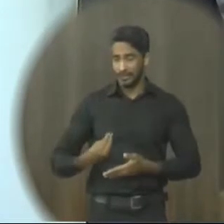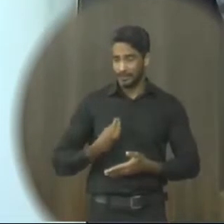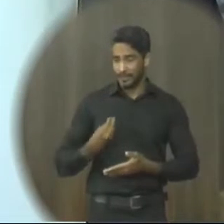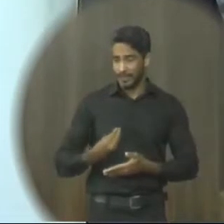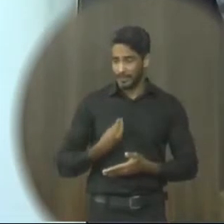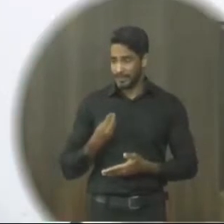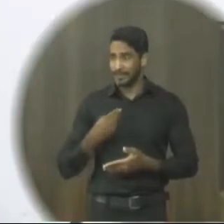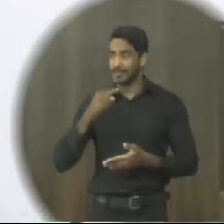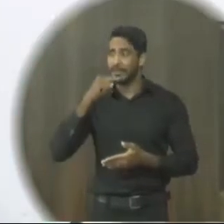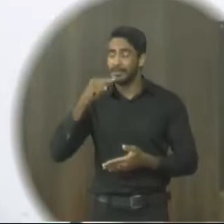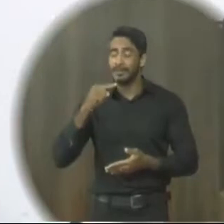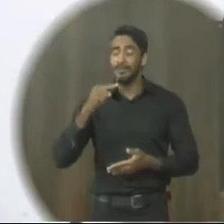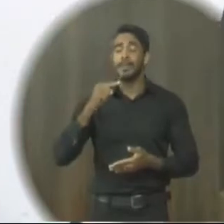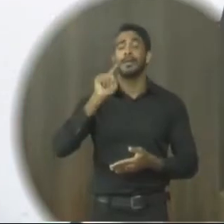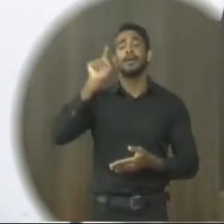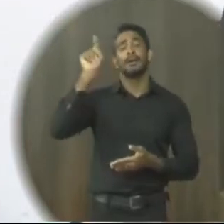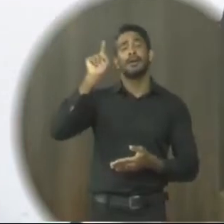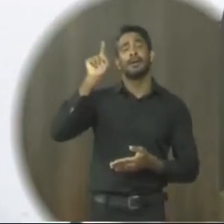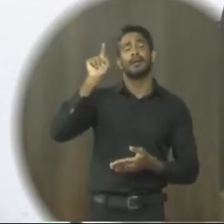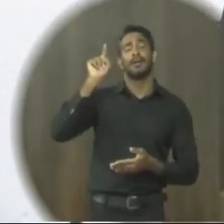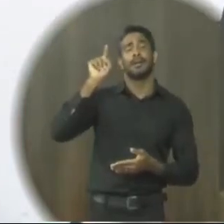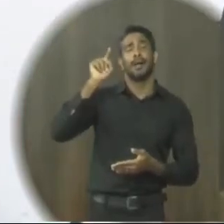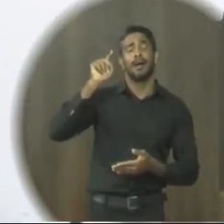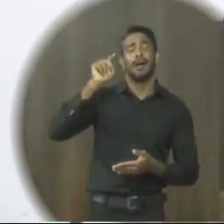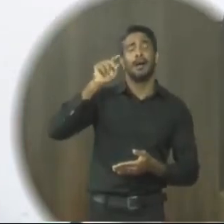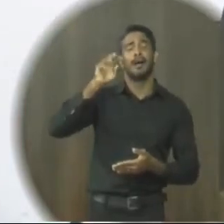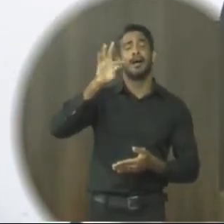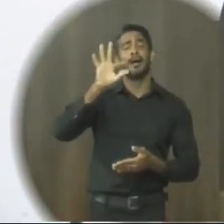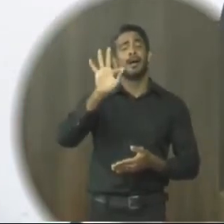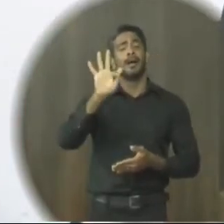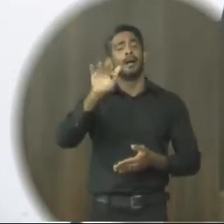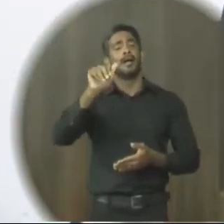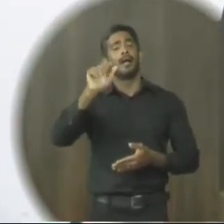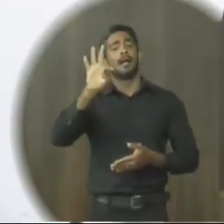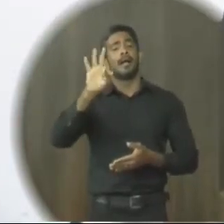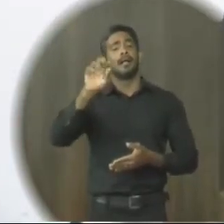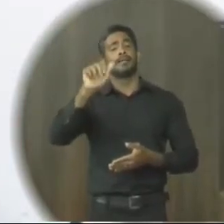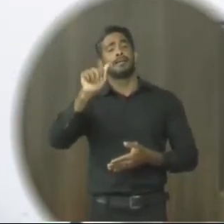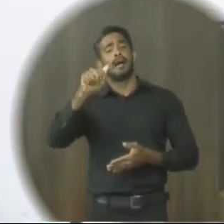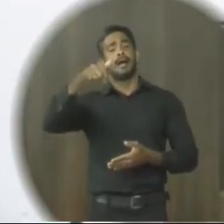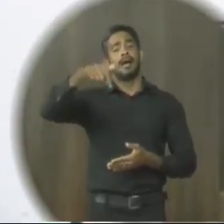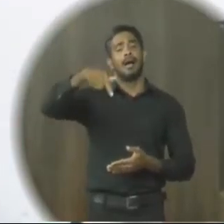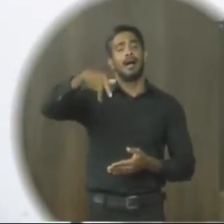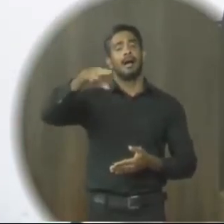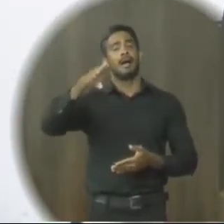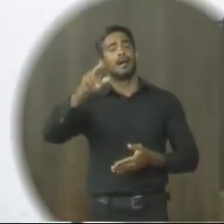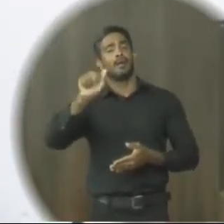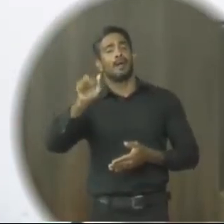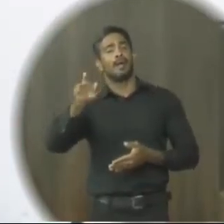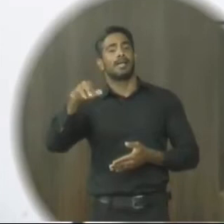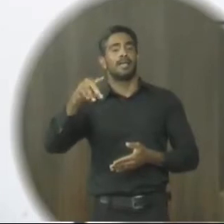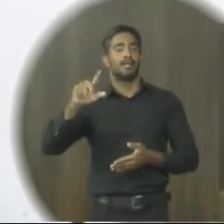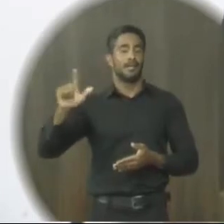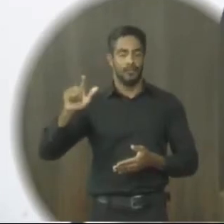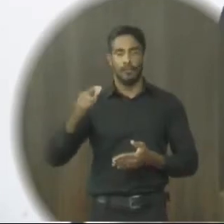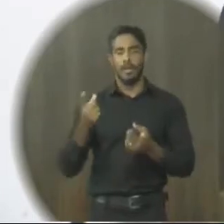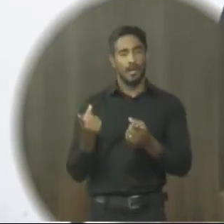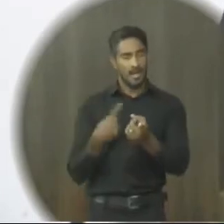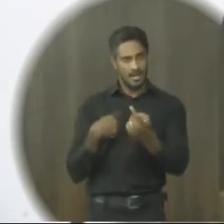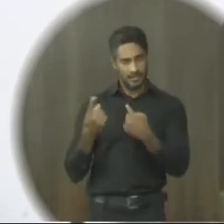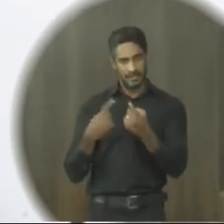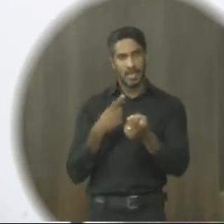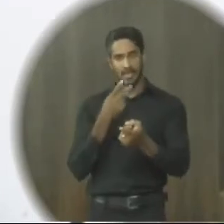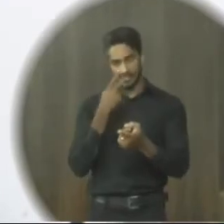e hoje também, lá no Taquaril. Você foi bendito por você aí. Ailson, as estradas que você falou na zona